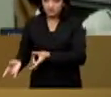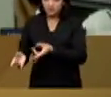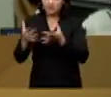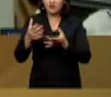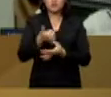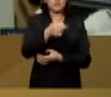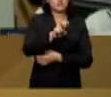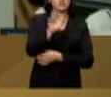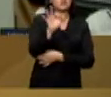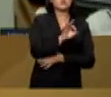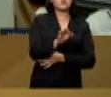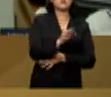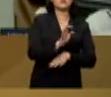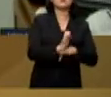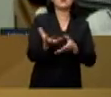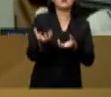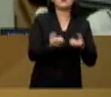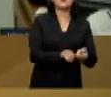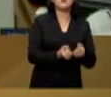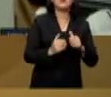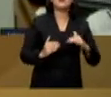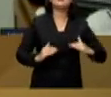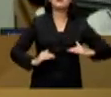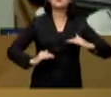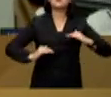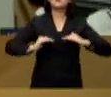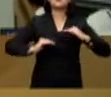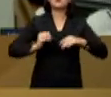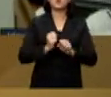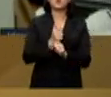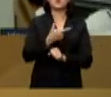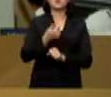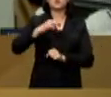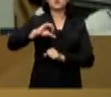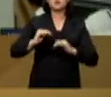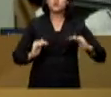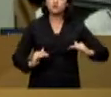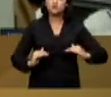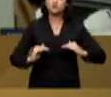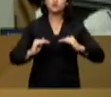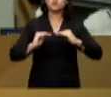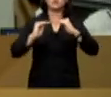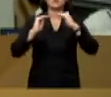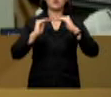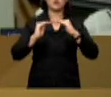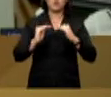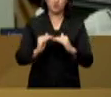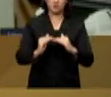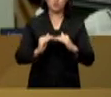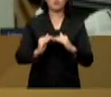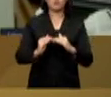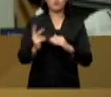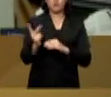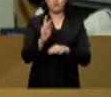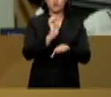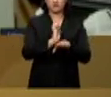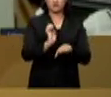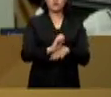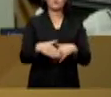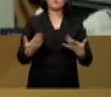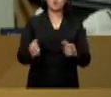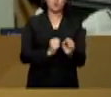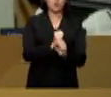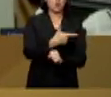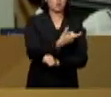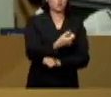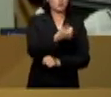2019 a integralidade do diferencial de alíquota fosse destinada para o estado de destino. Indicou-se, portanto, que, desde